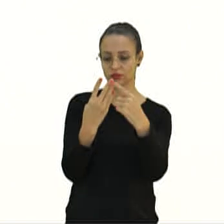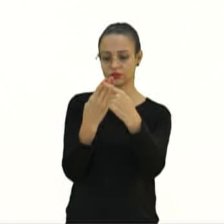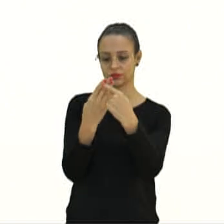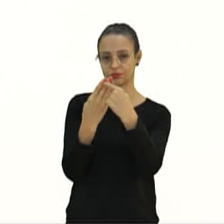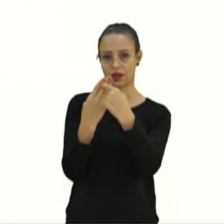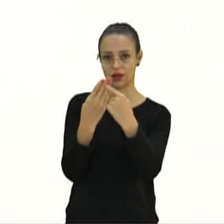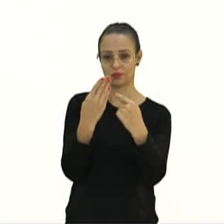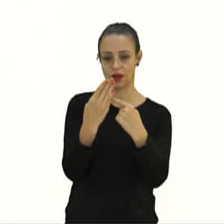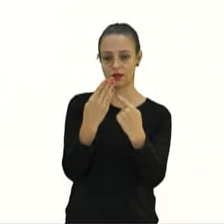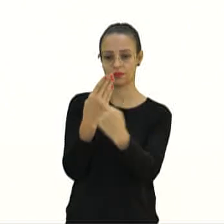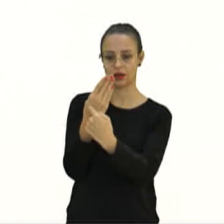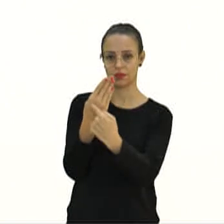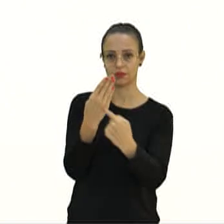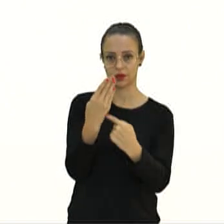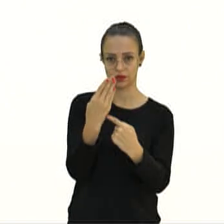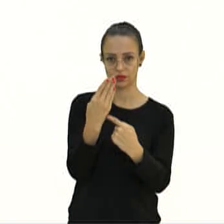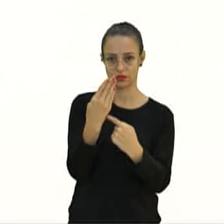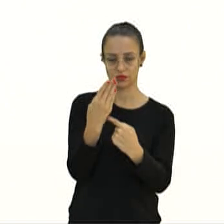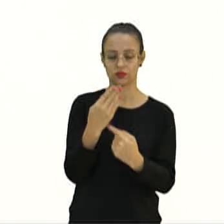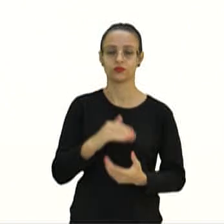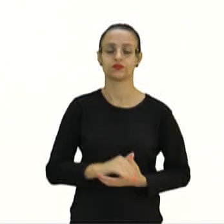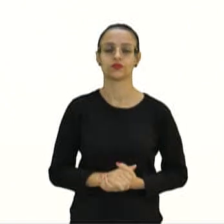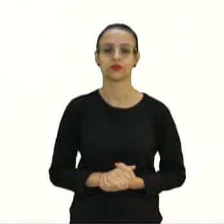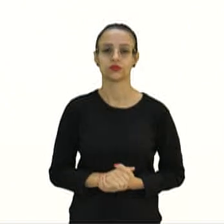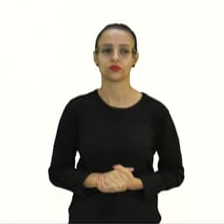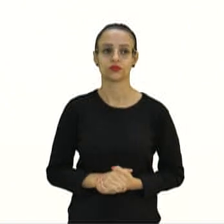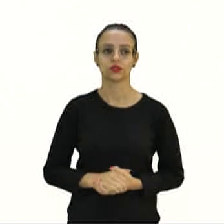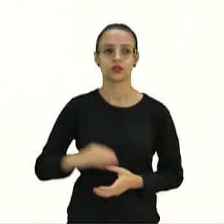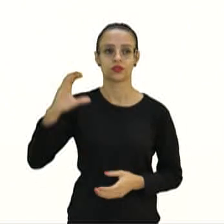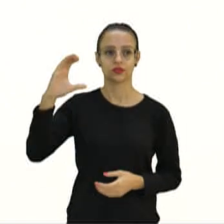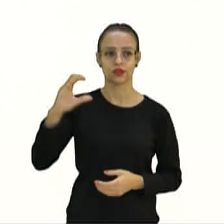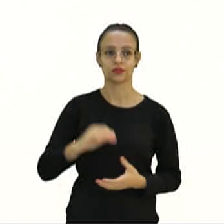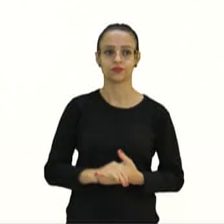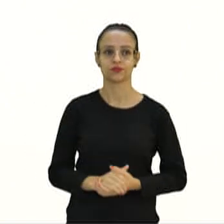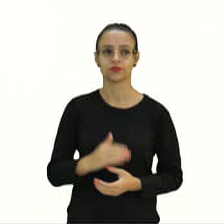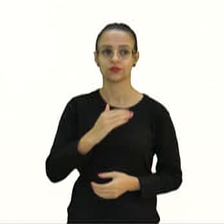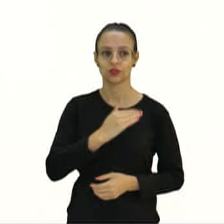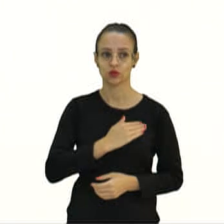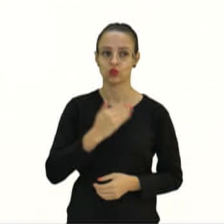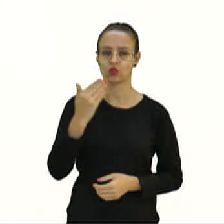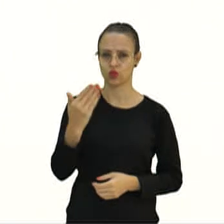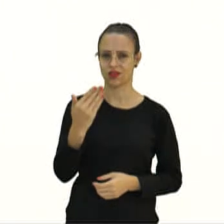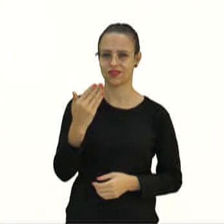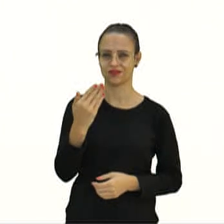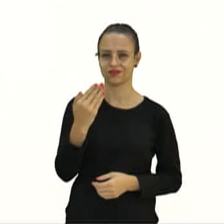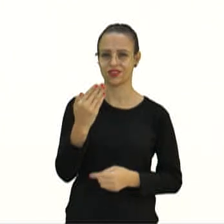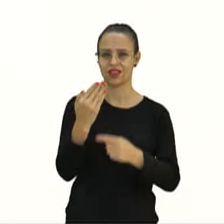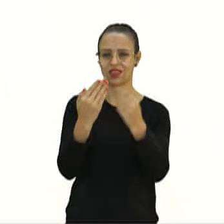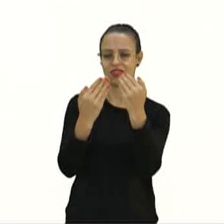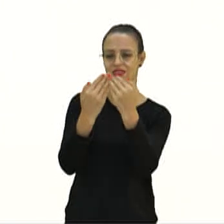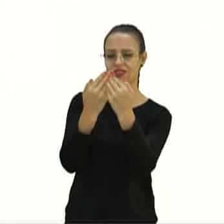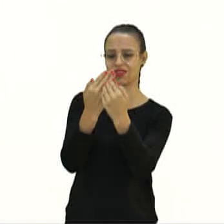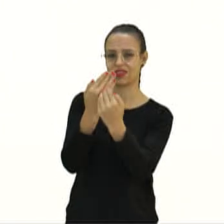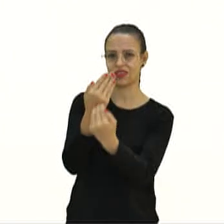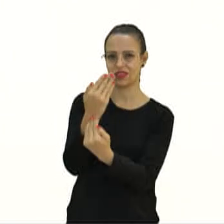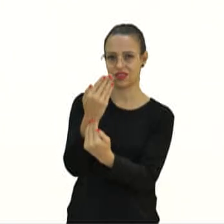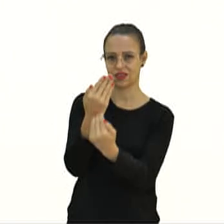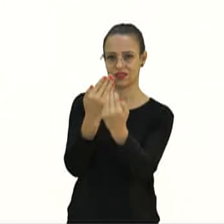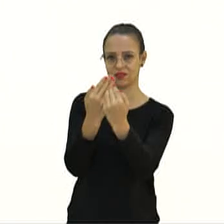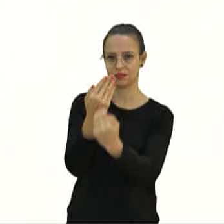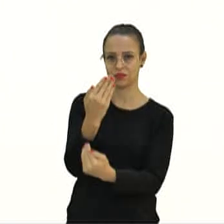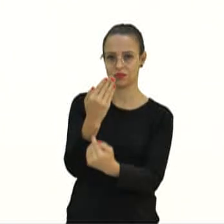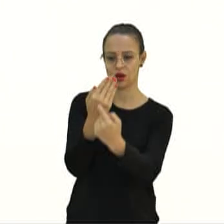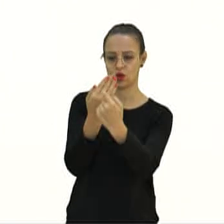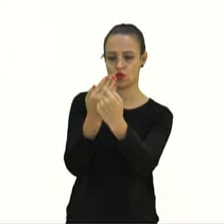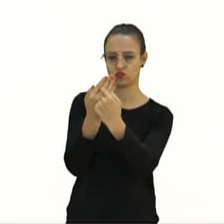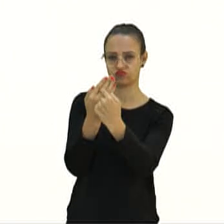átrio esquerdo, um ventrículo direito e um ventrículo esquerdo. Letra C, 4 cavidades, divididas por um septo